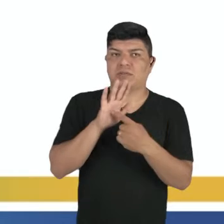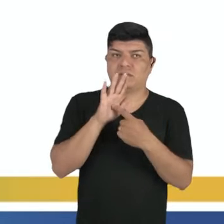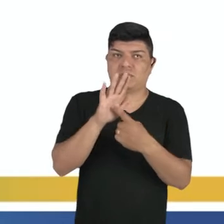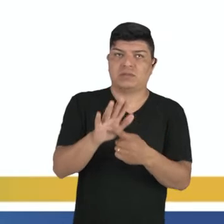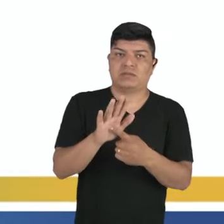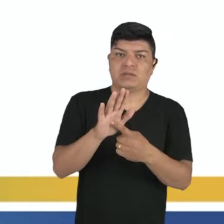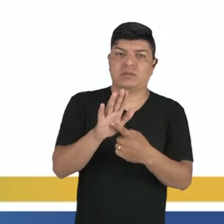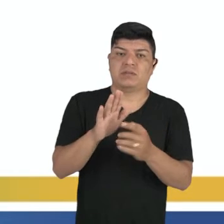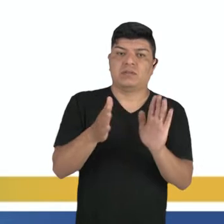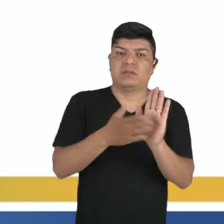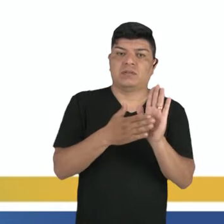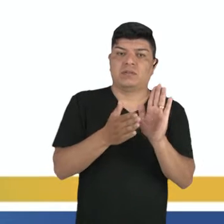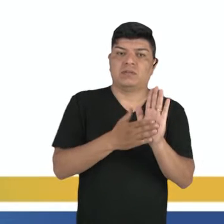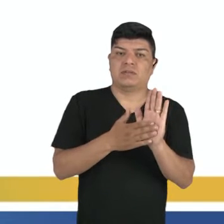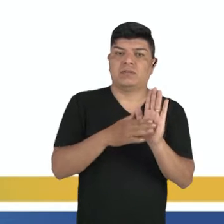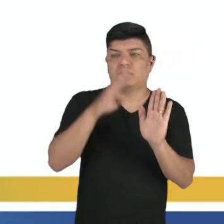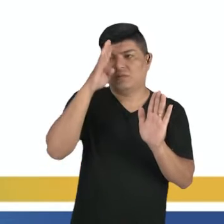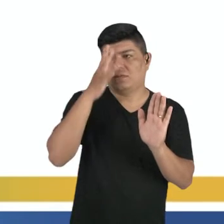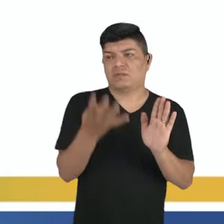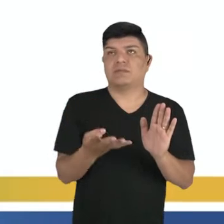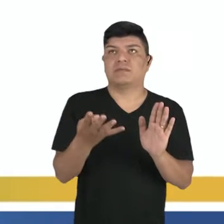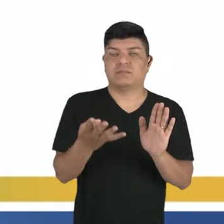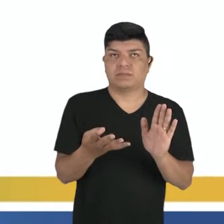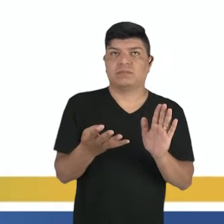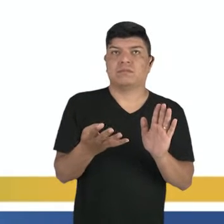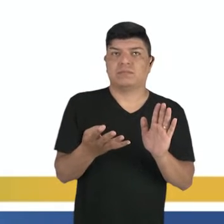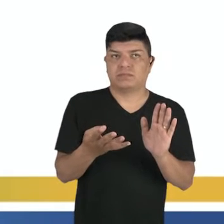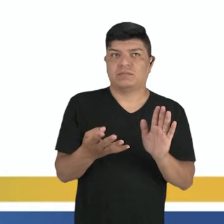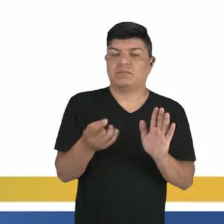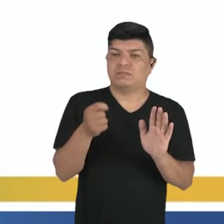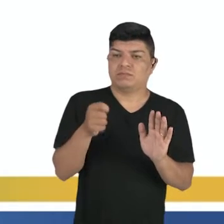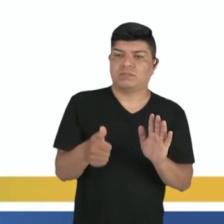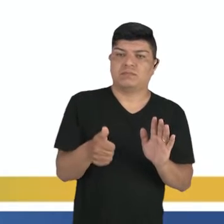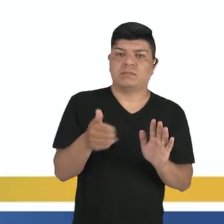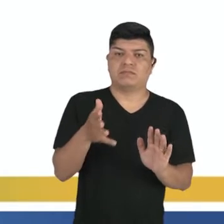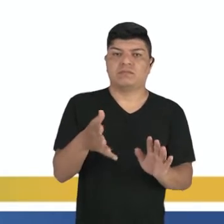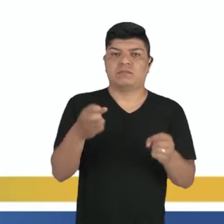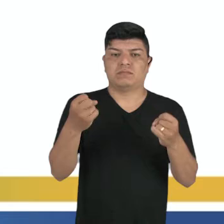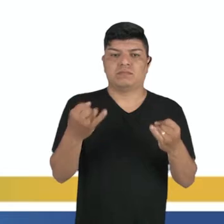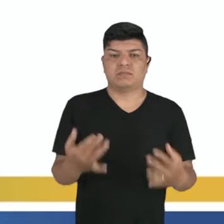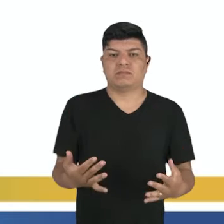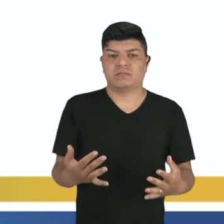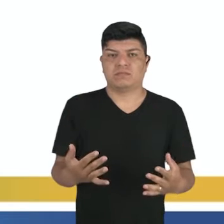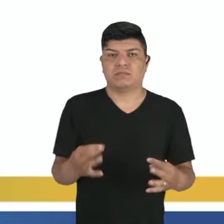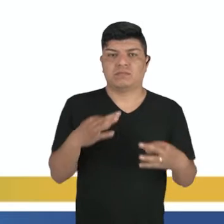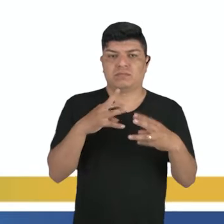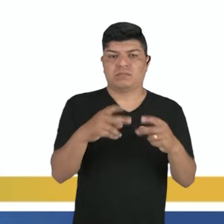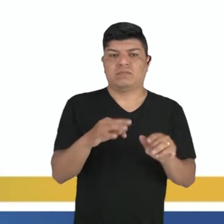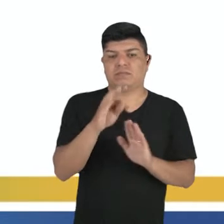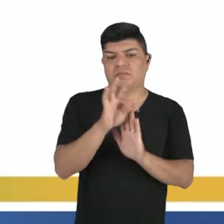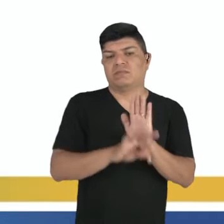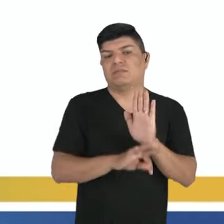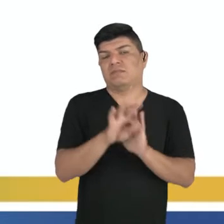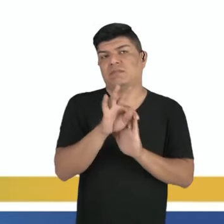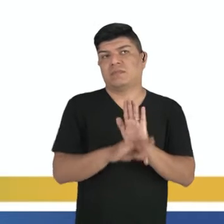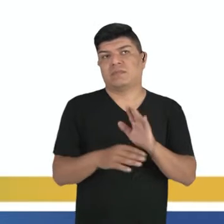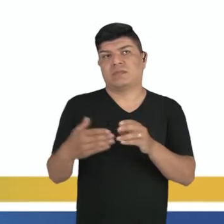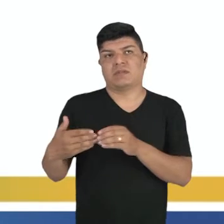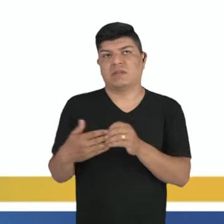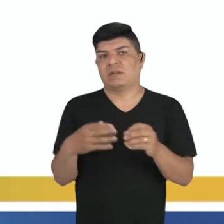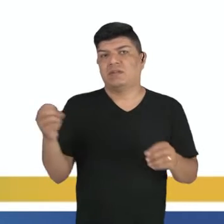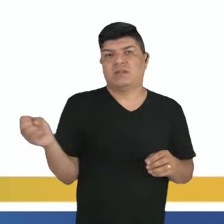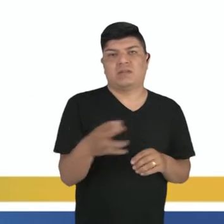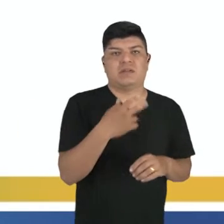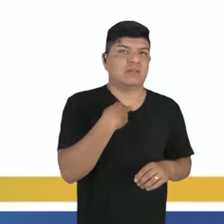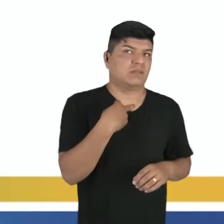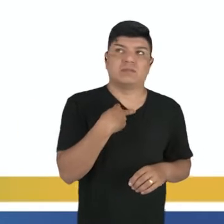uma proposta de solução. Ou seja, você vai pegar um pouco daquilo que você já falou em todo o seu texto, não pode trazer coisas